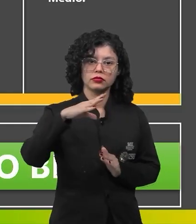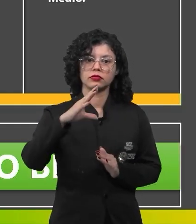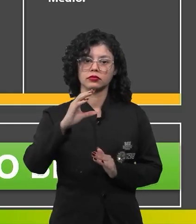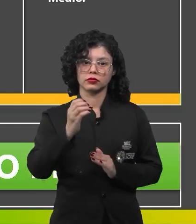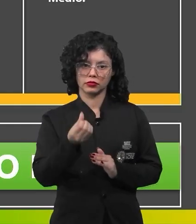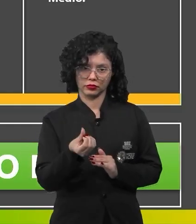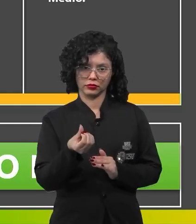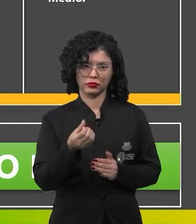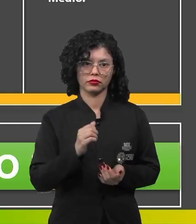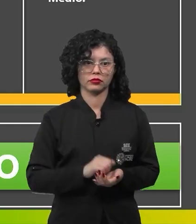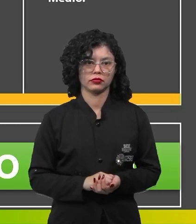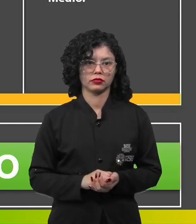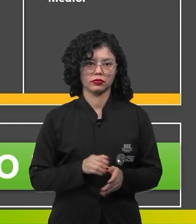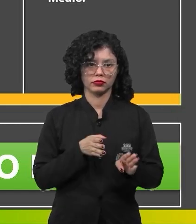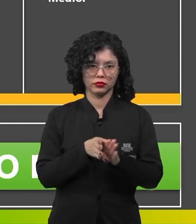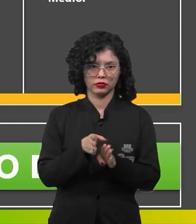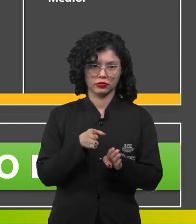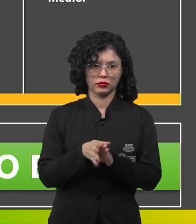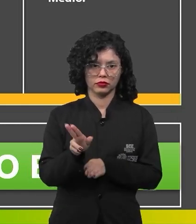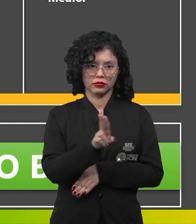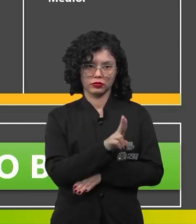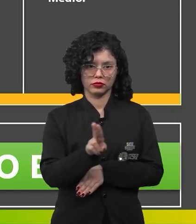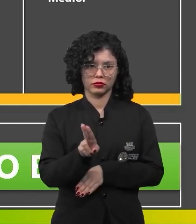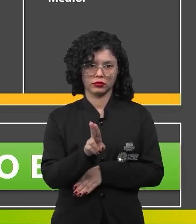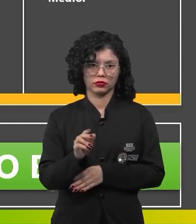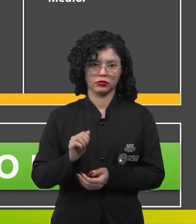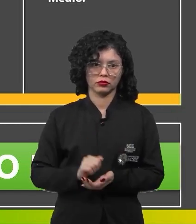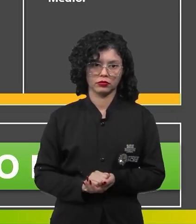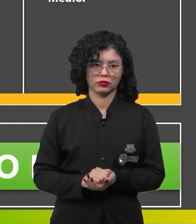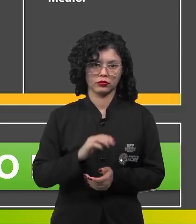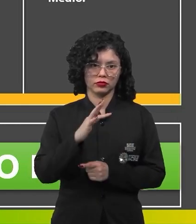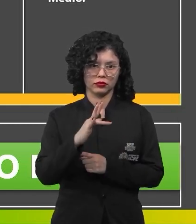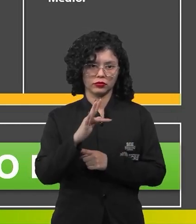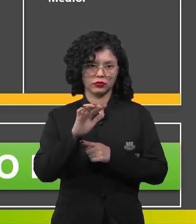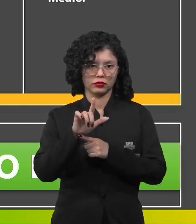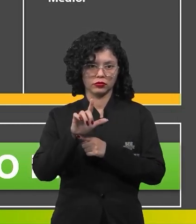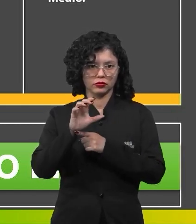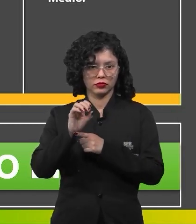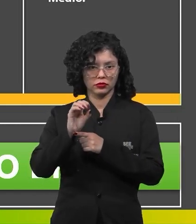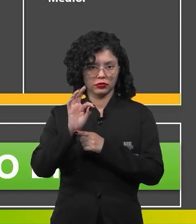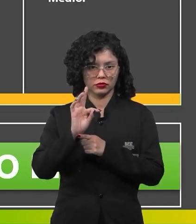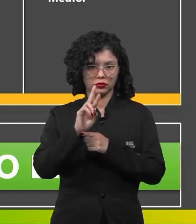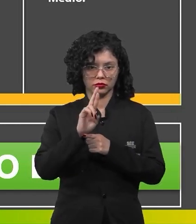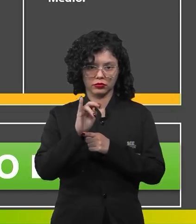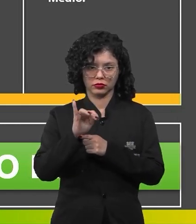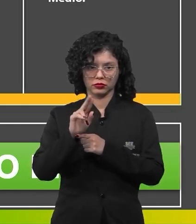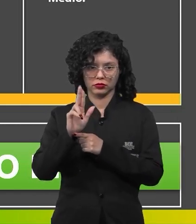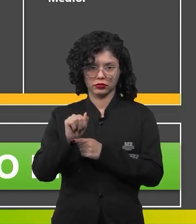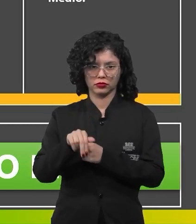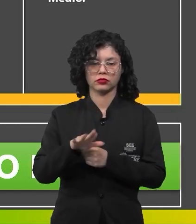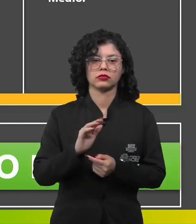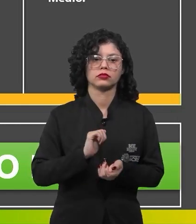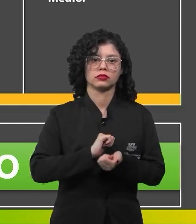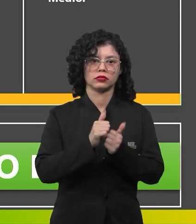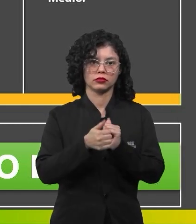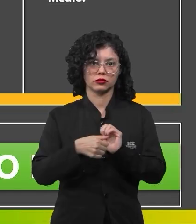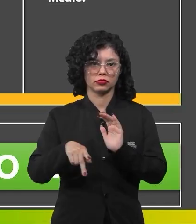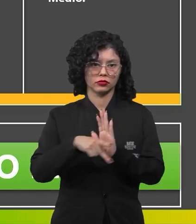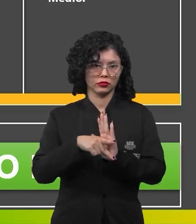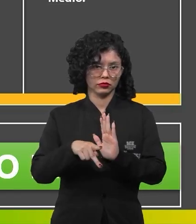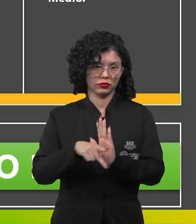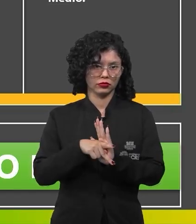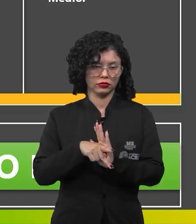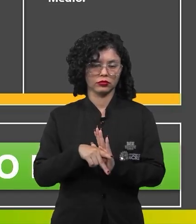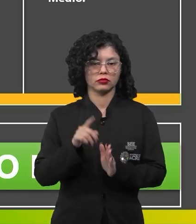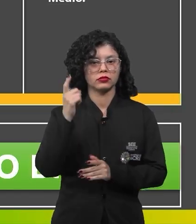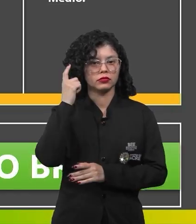1960, consolidação de nomes como Florestan Fernandes, né, adepto da corrente marxista